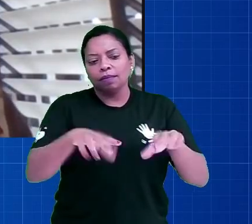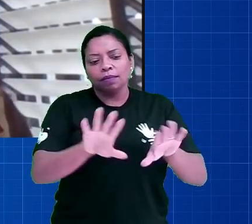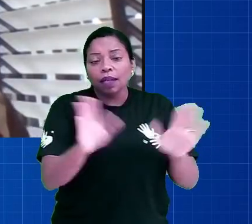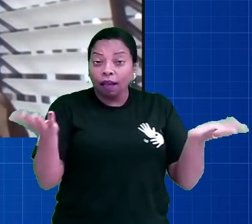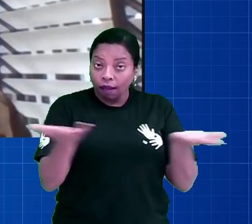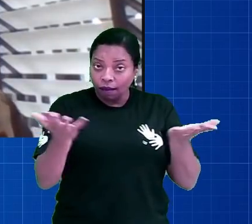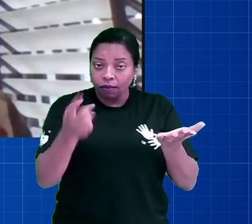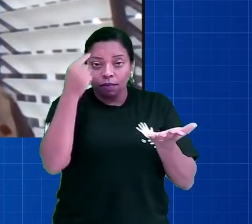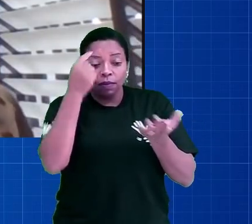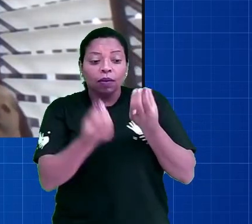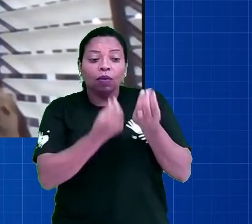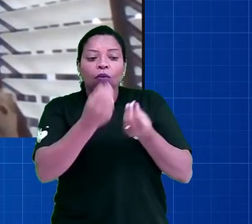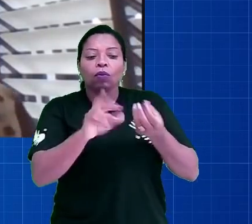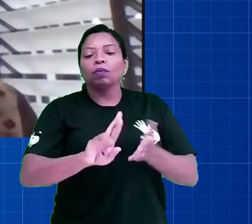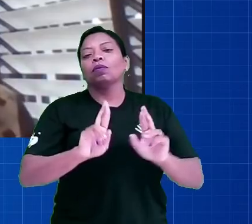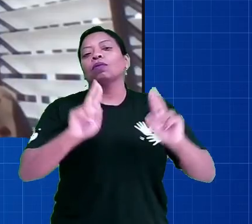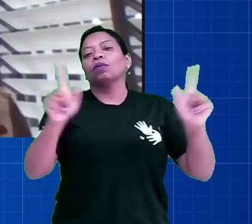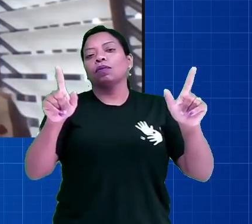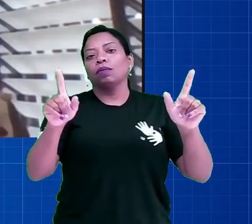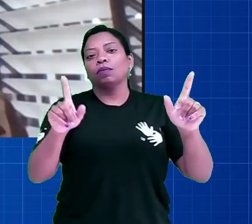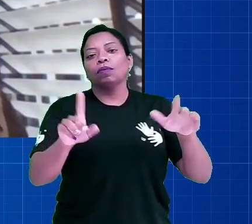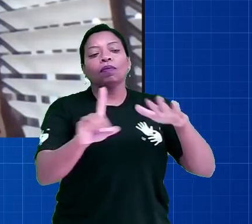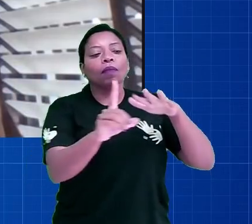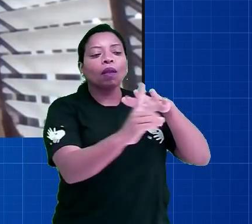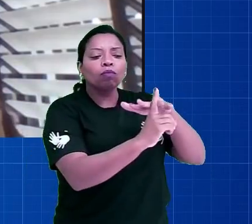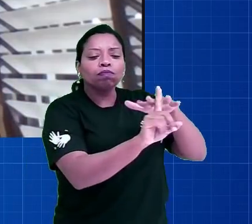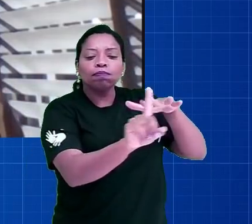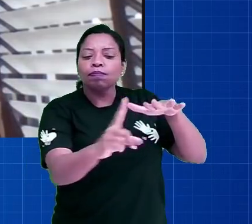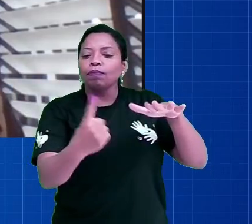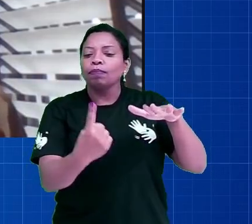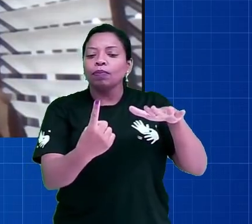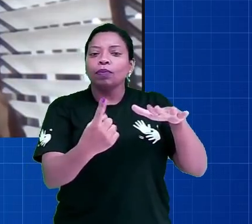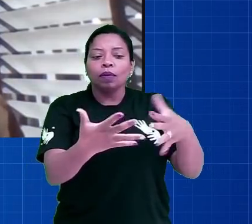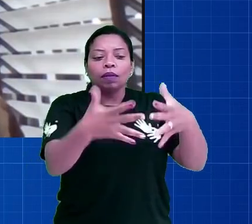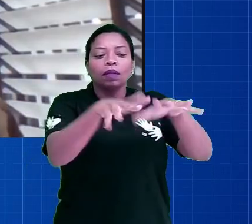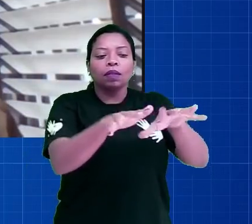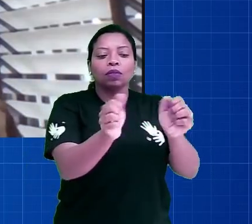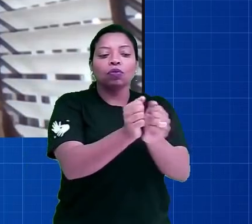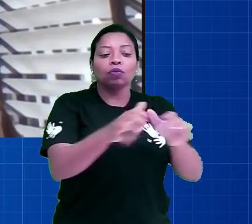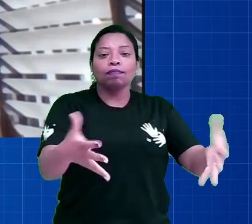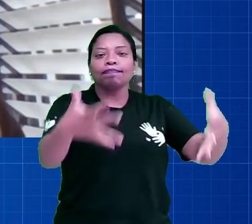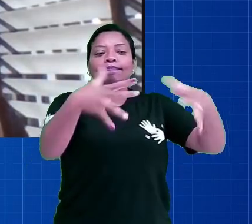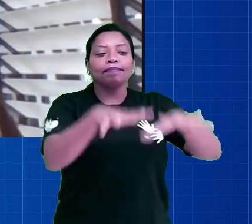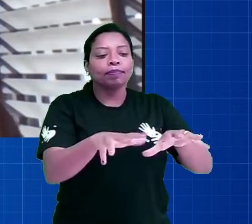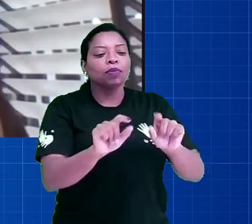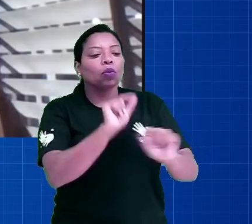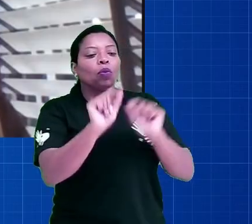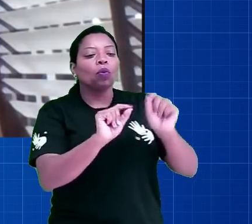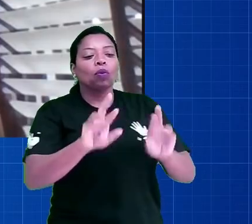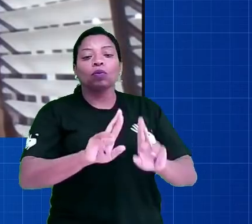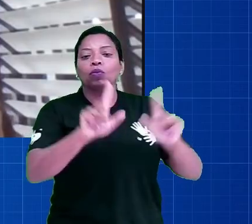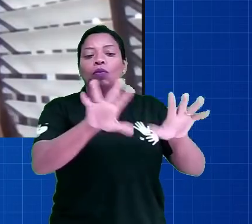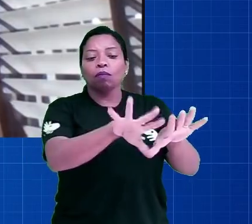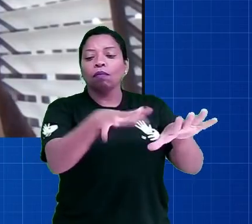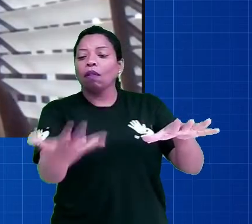deficiência como uma perspectiva importante para a gente vencer um processo de exclusão que